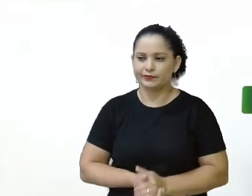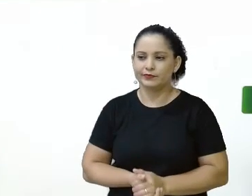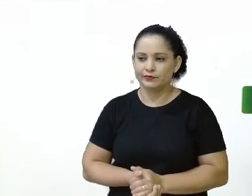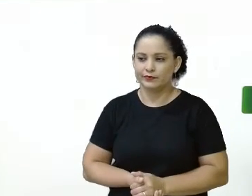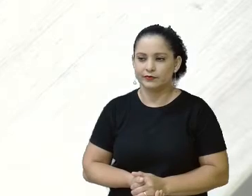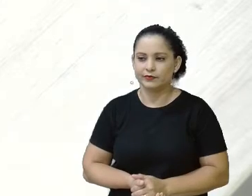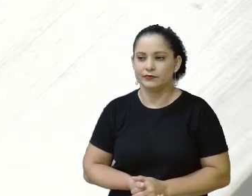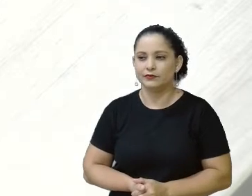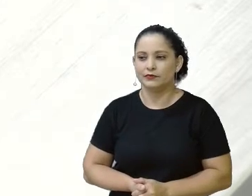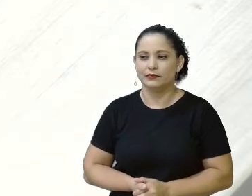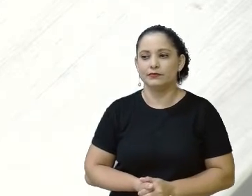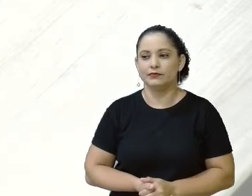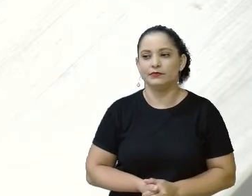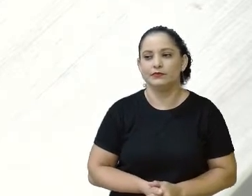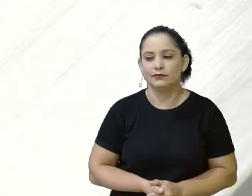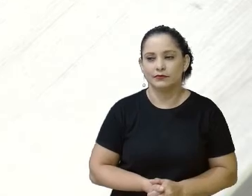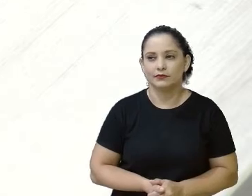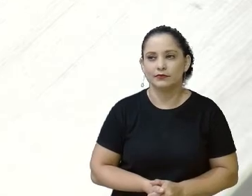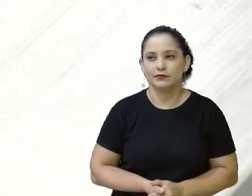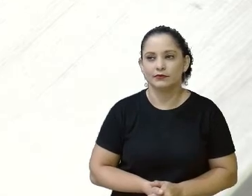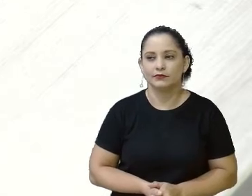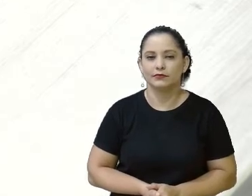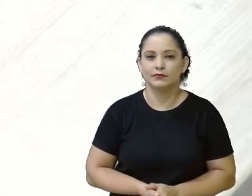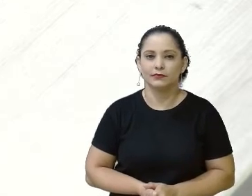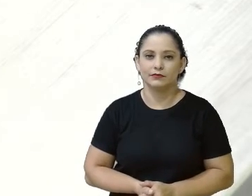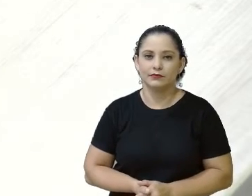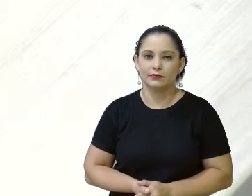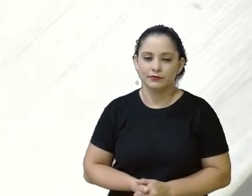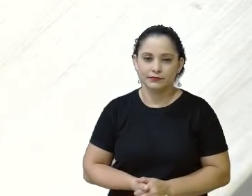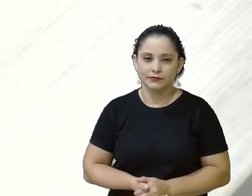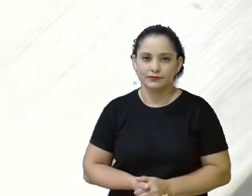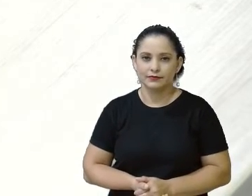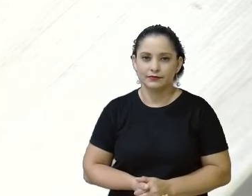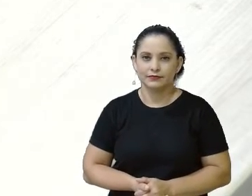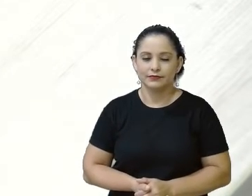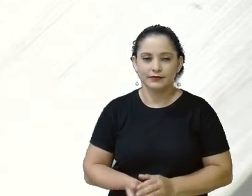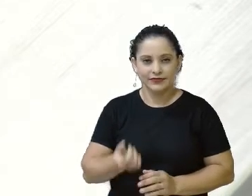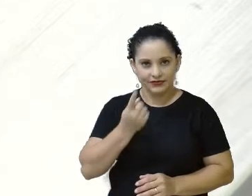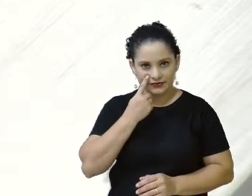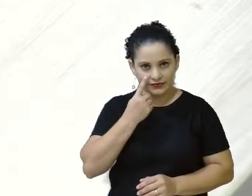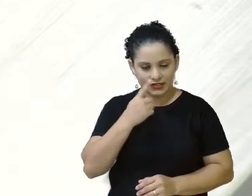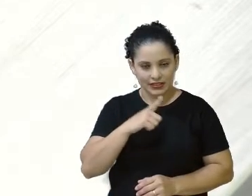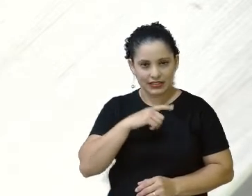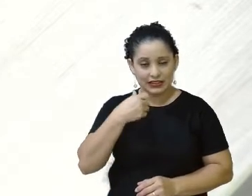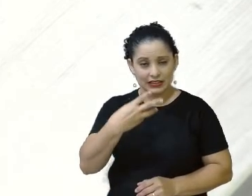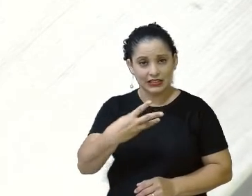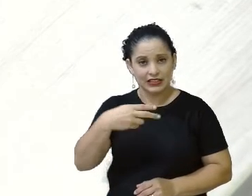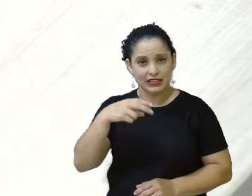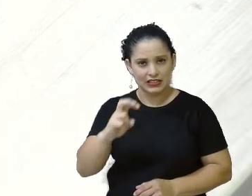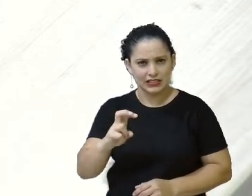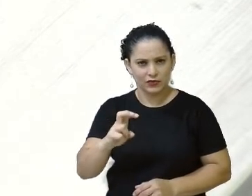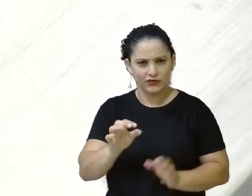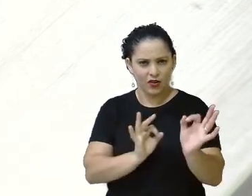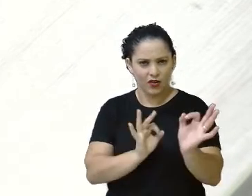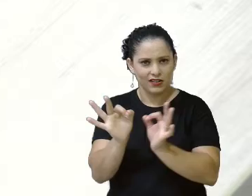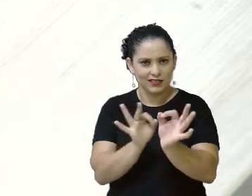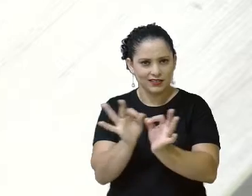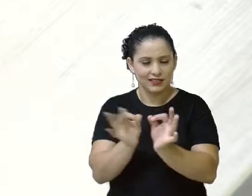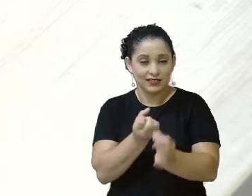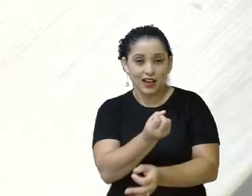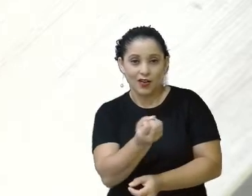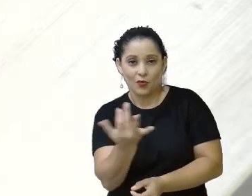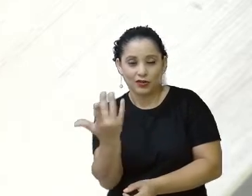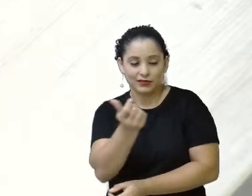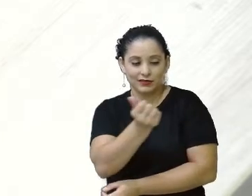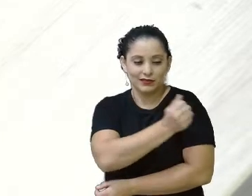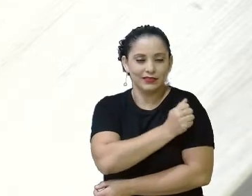Cada grupo, tá? São 5 grupos. Vamos lá. Eu tenho 35. Vou colocar. Vou sair distribuindo os